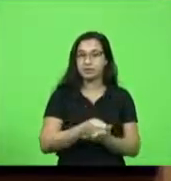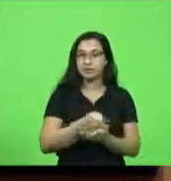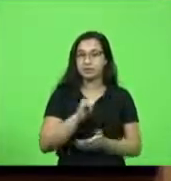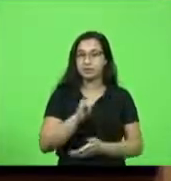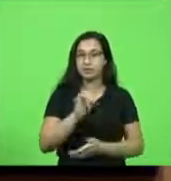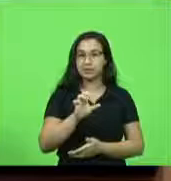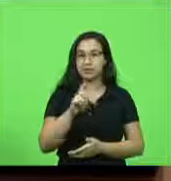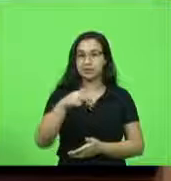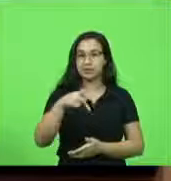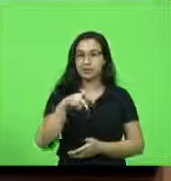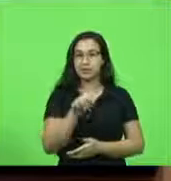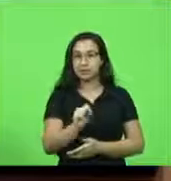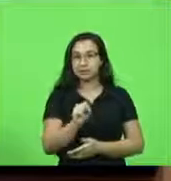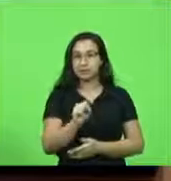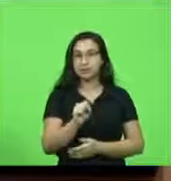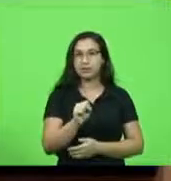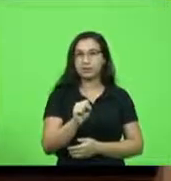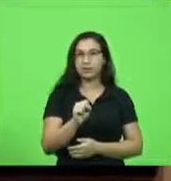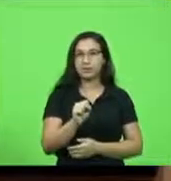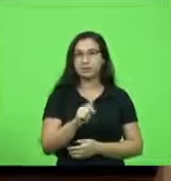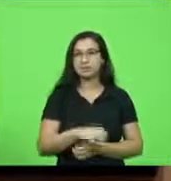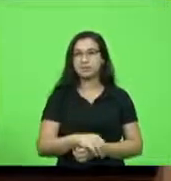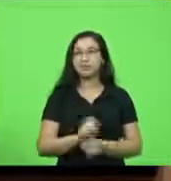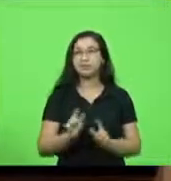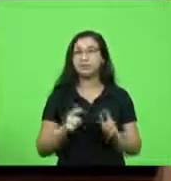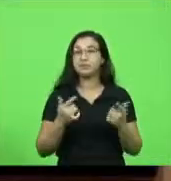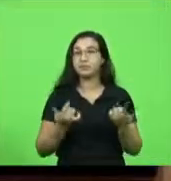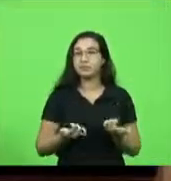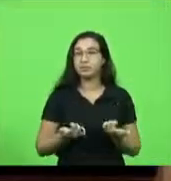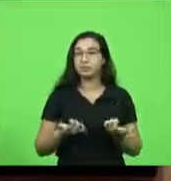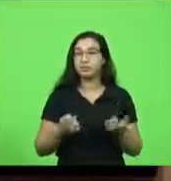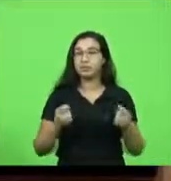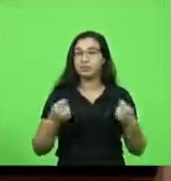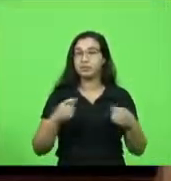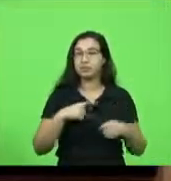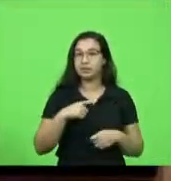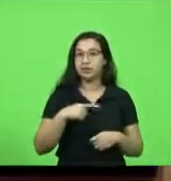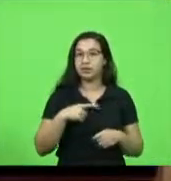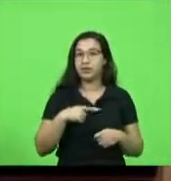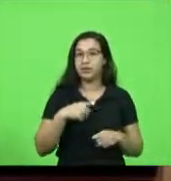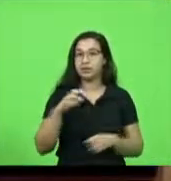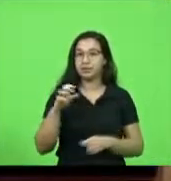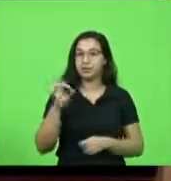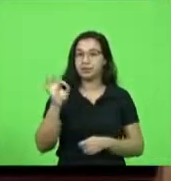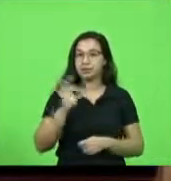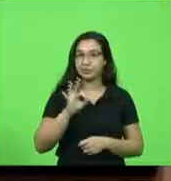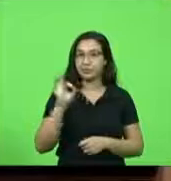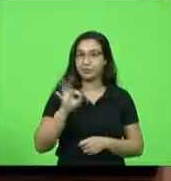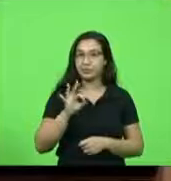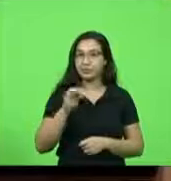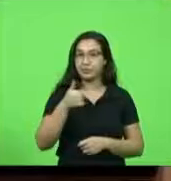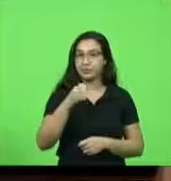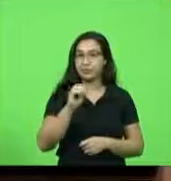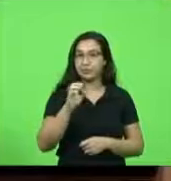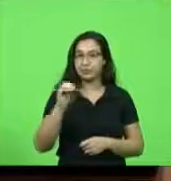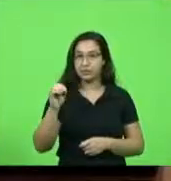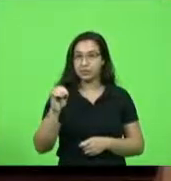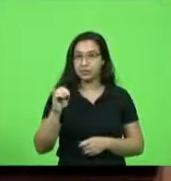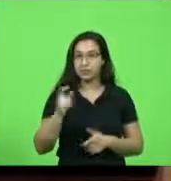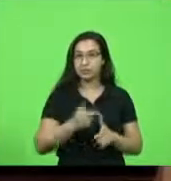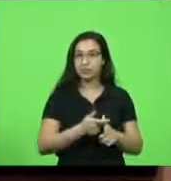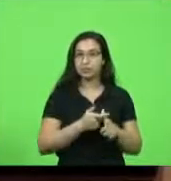substituição tributária, enfim. Pois bem, então nós temos descontos de 100% pagamento à vista de multas